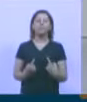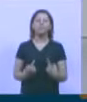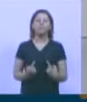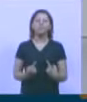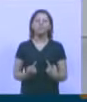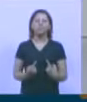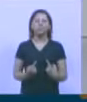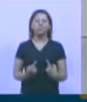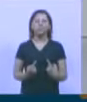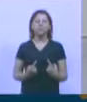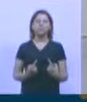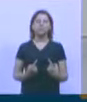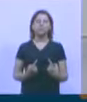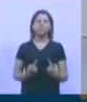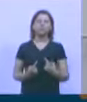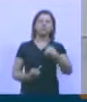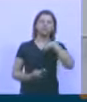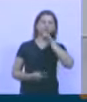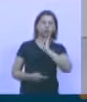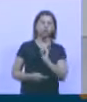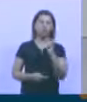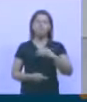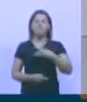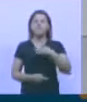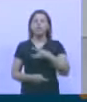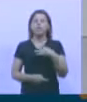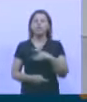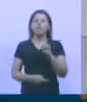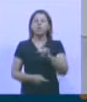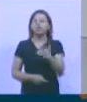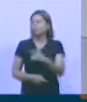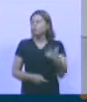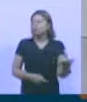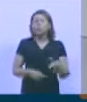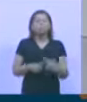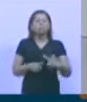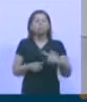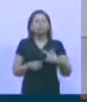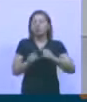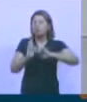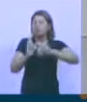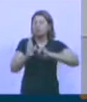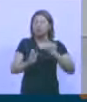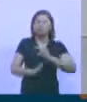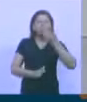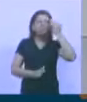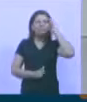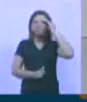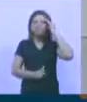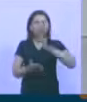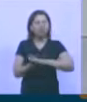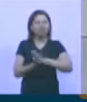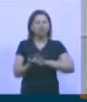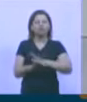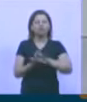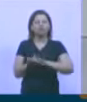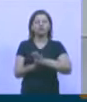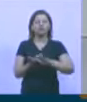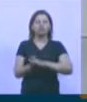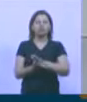are nameless. Eu estou falando de medos que não têm uma razão de ser, que nós nem mesmo